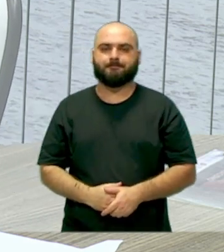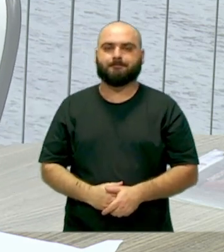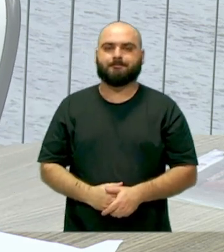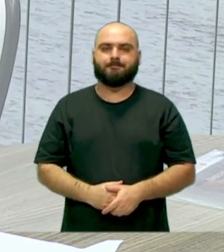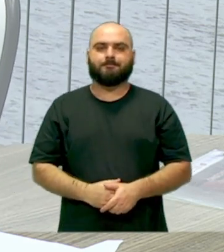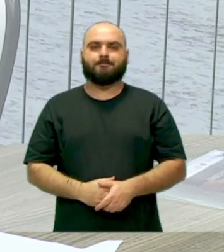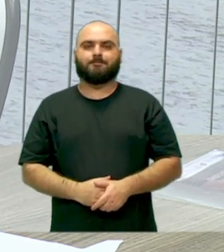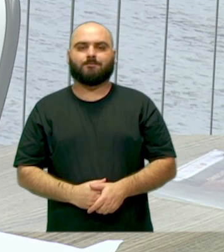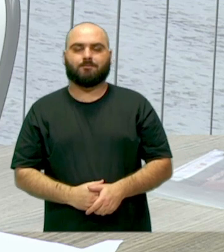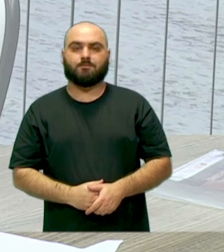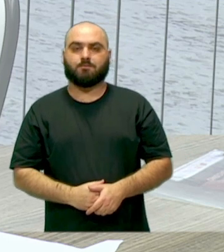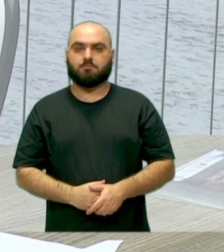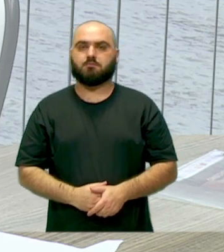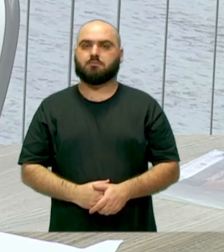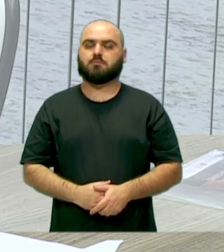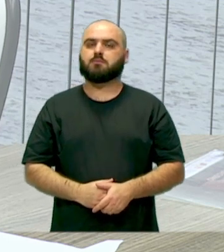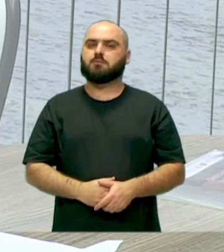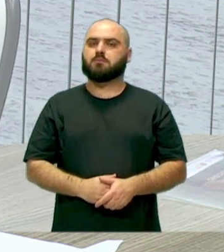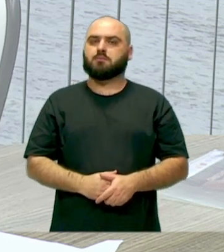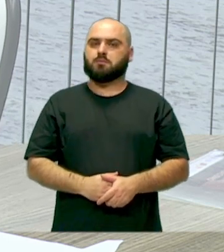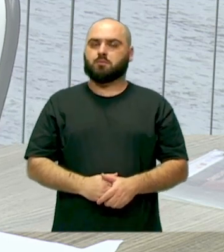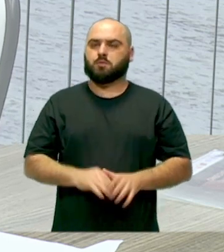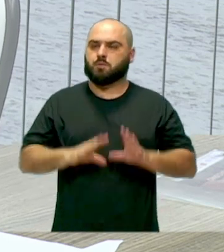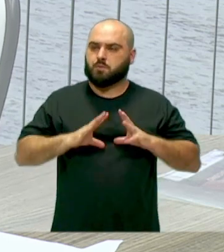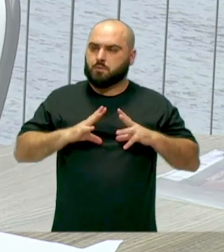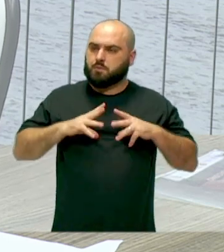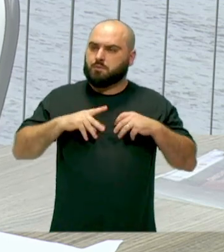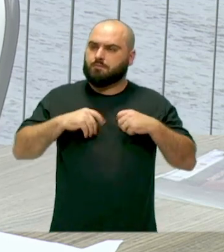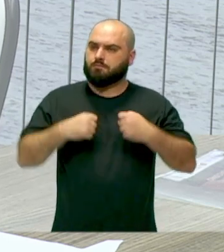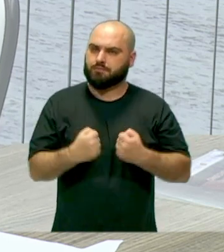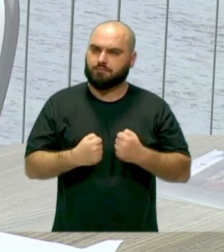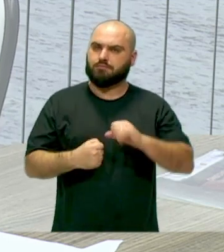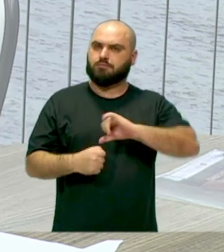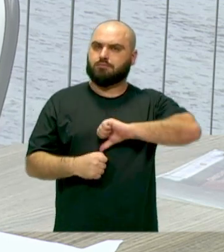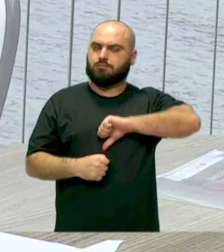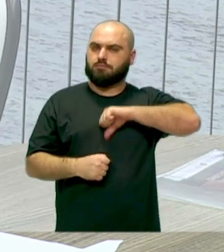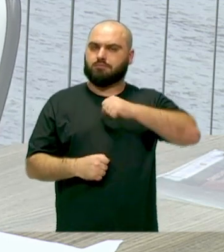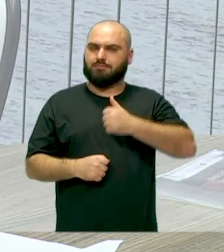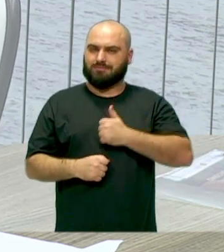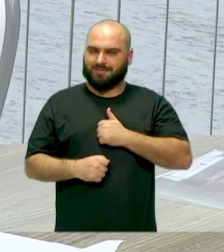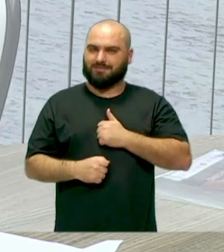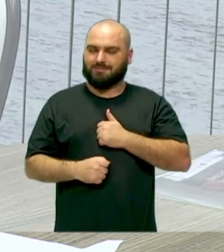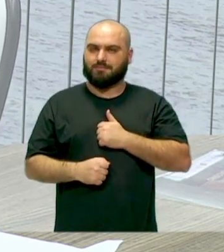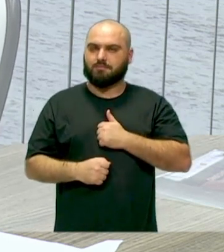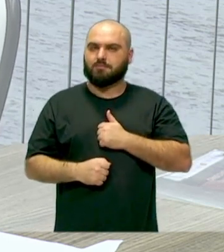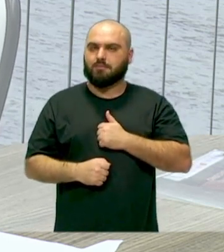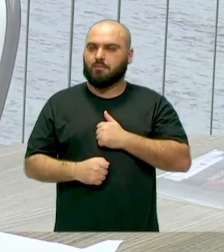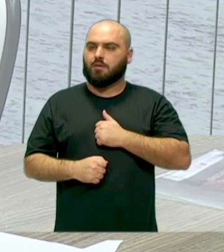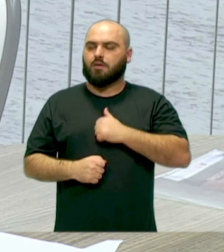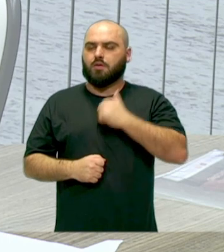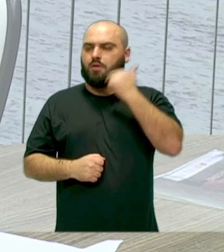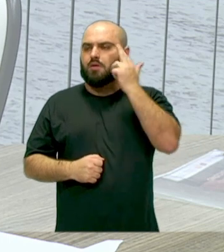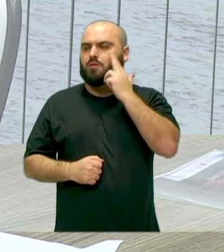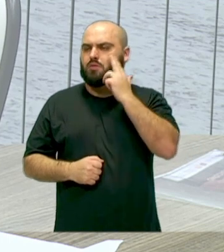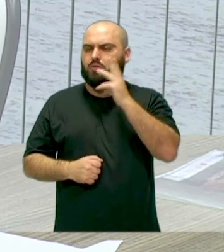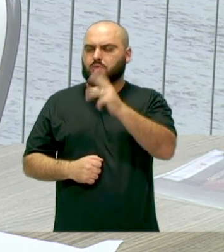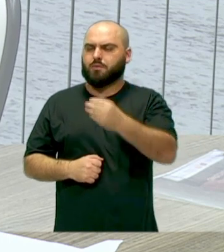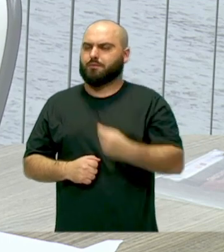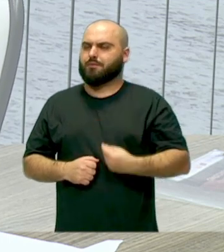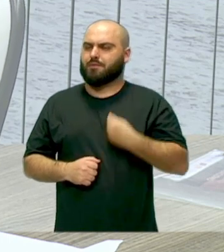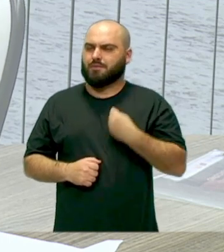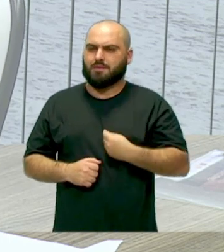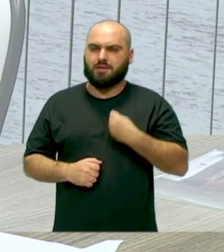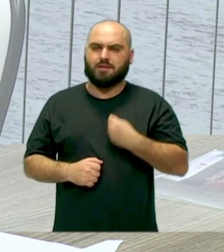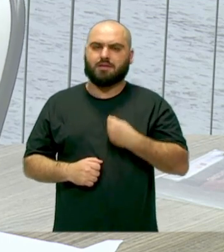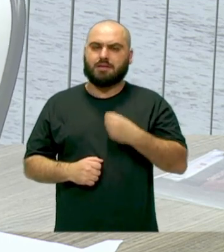autoestima do ser humano negro, por tudo que ele passou, por tudo que ele viveu, por tudo que ele trouxe, se ele